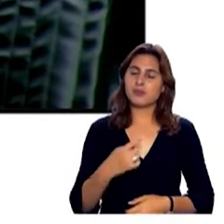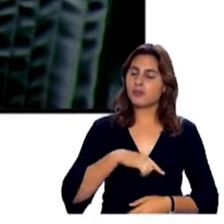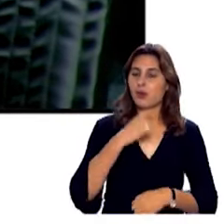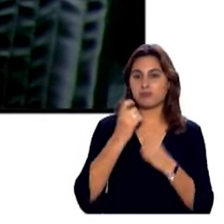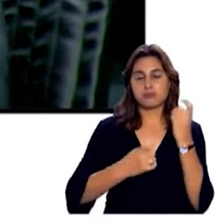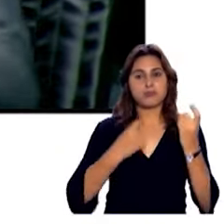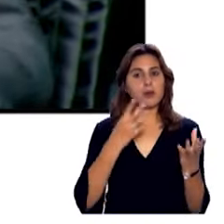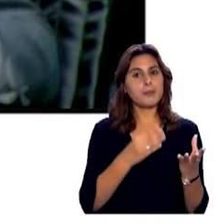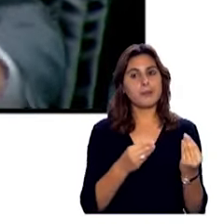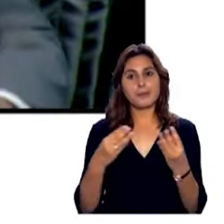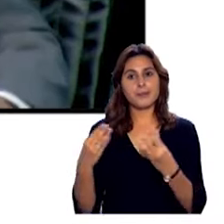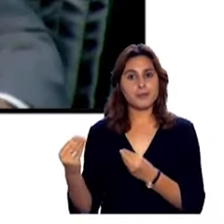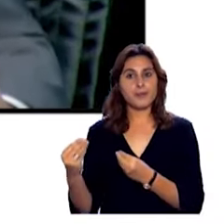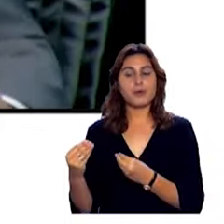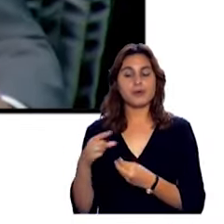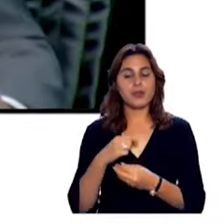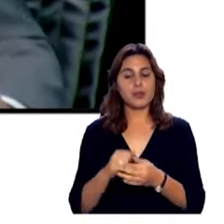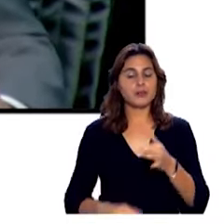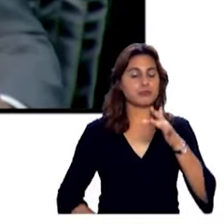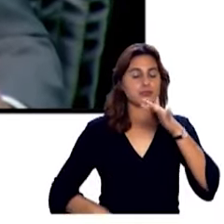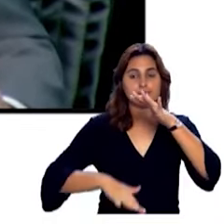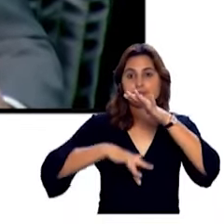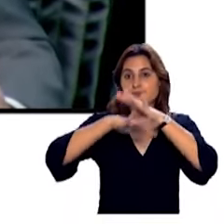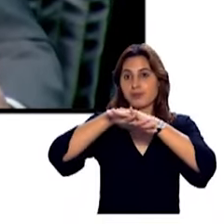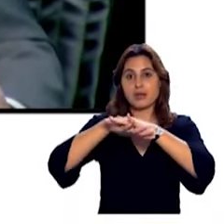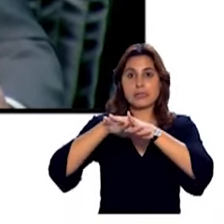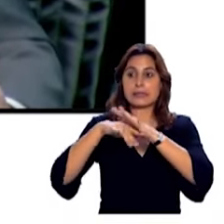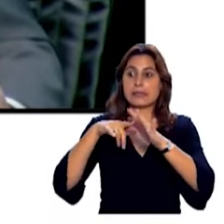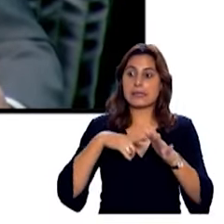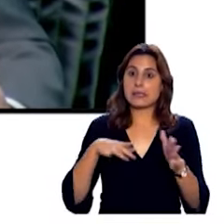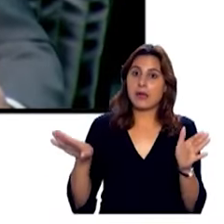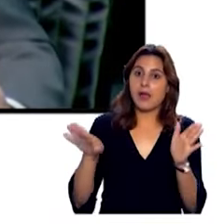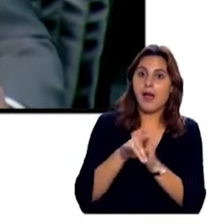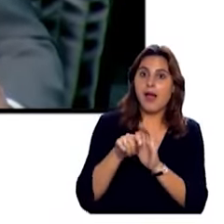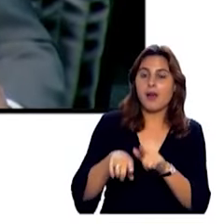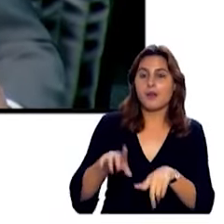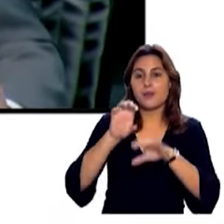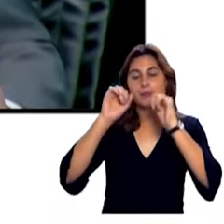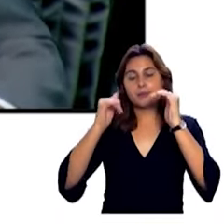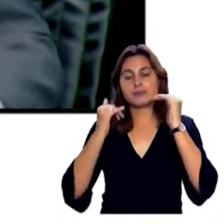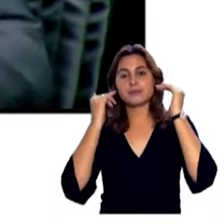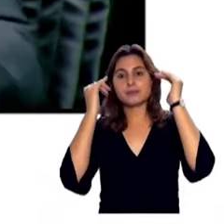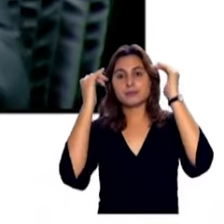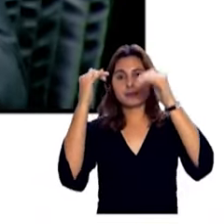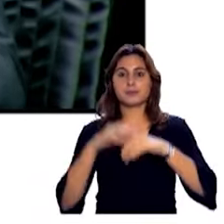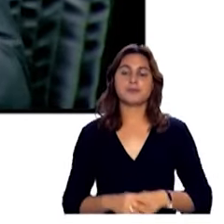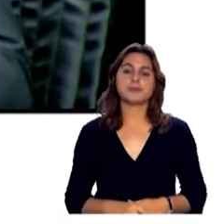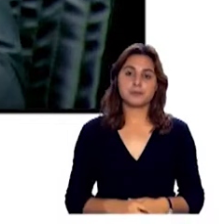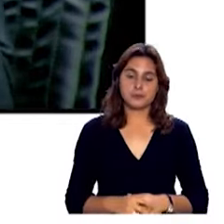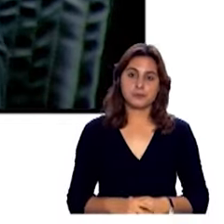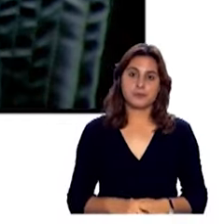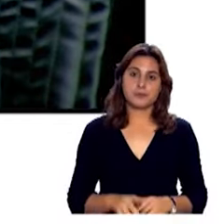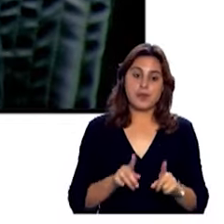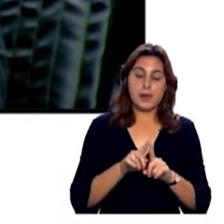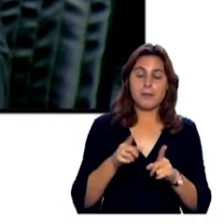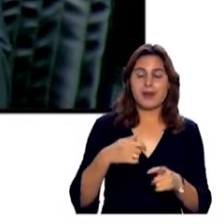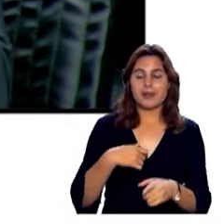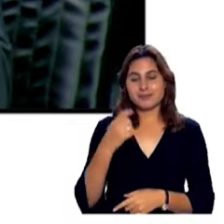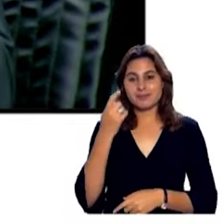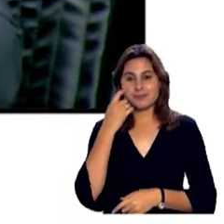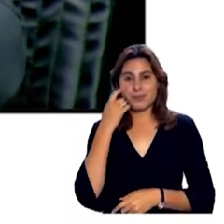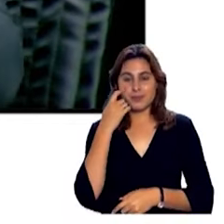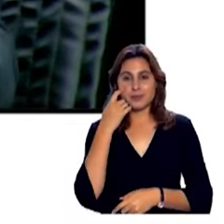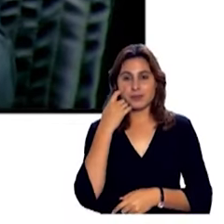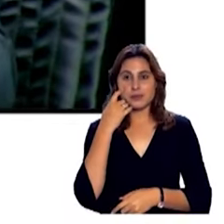conter esse volume absurdo de demandas que chegam perante os tribunais superiores mas suspeito Eu talvez a gente